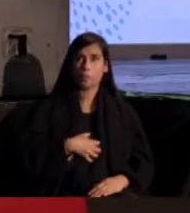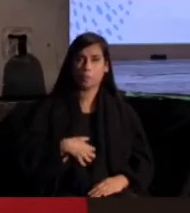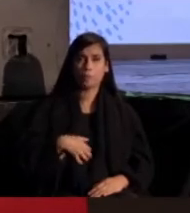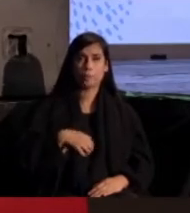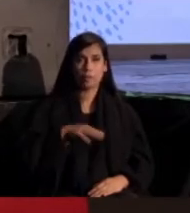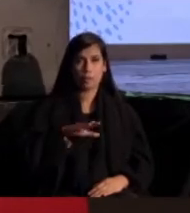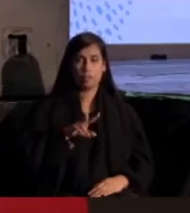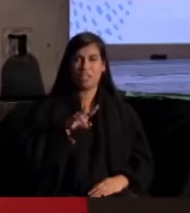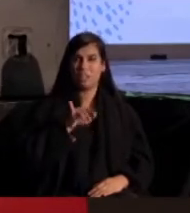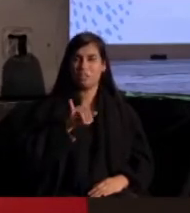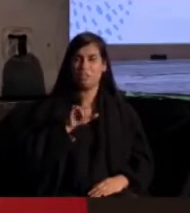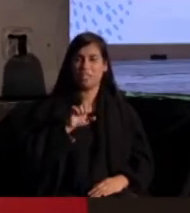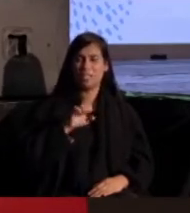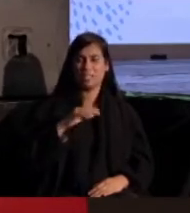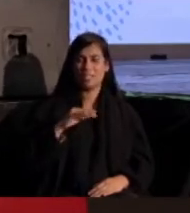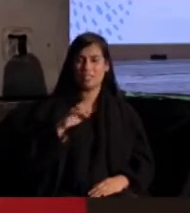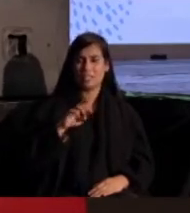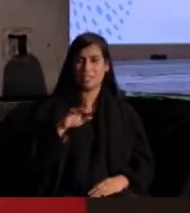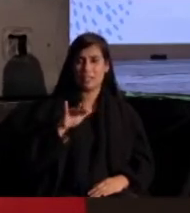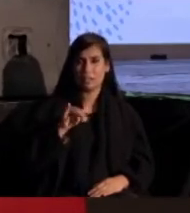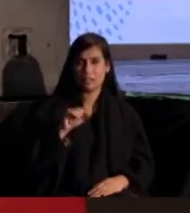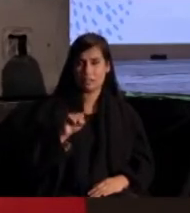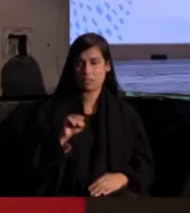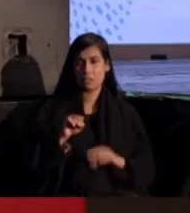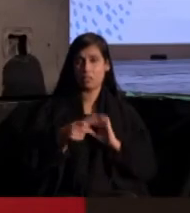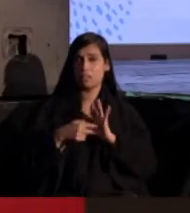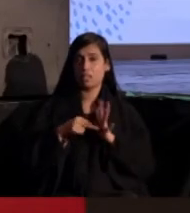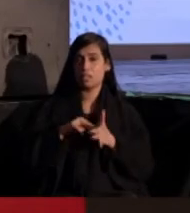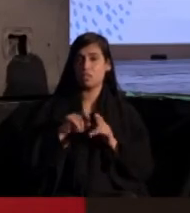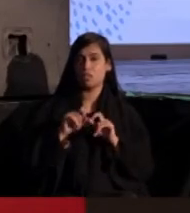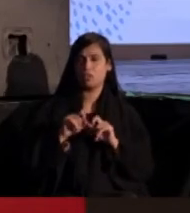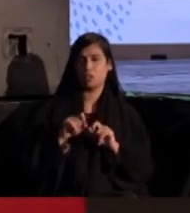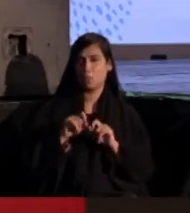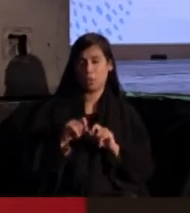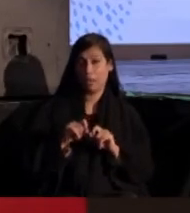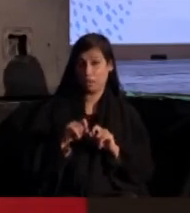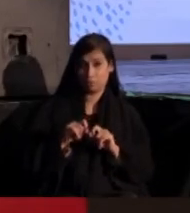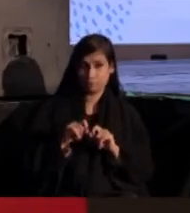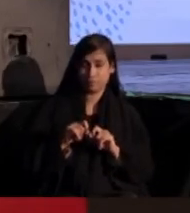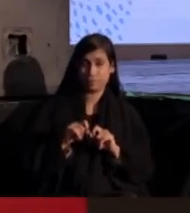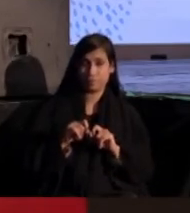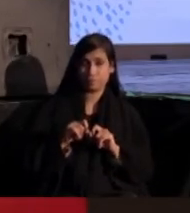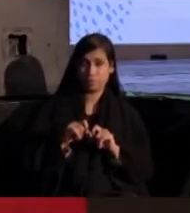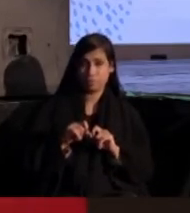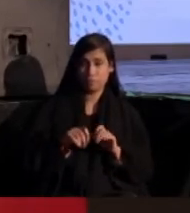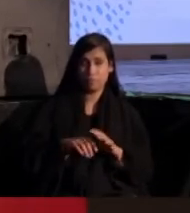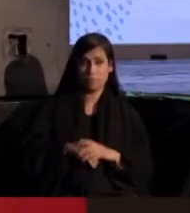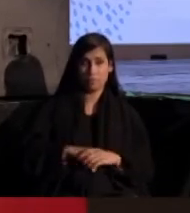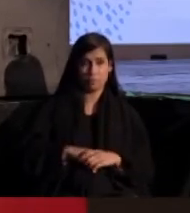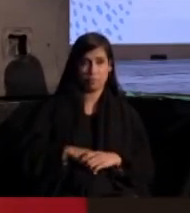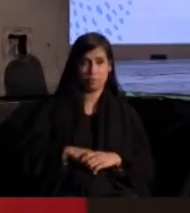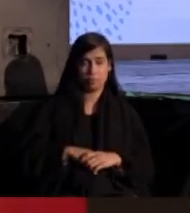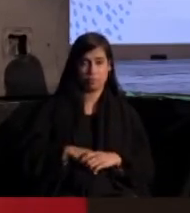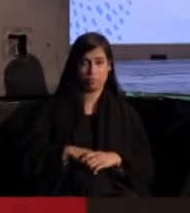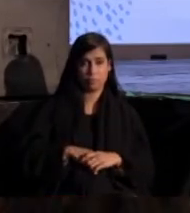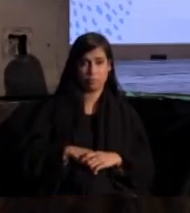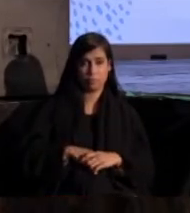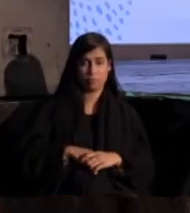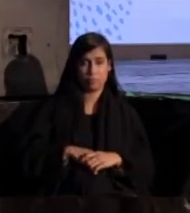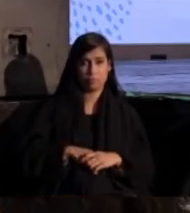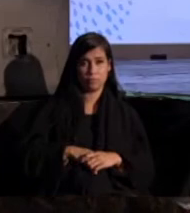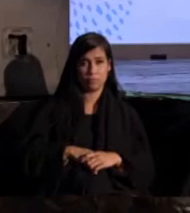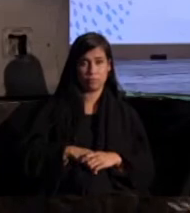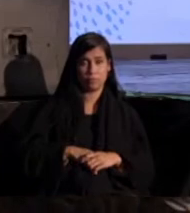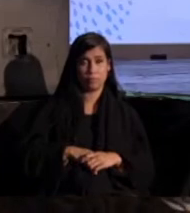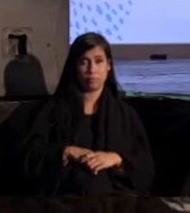nós falamos vísceras, né, nós aprendemos isso lá no livro do Zischer, né, Anatomia Bucal. Tem lá um capítulo, acho que é o capítulo 5 ou capítulo 8,